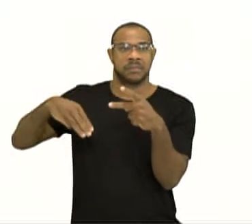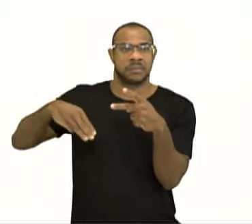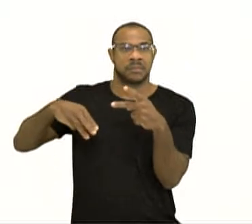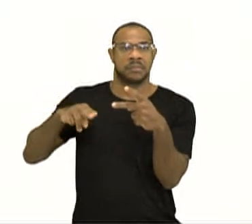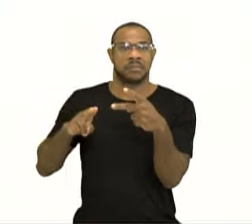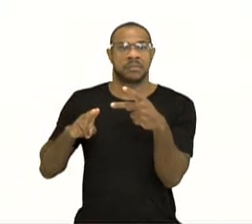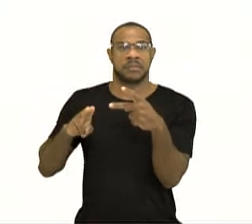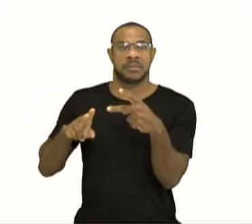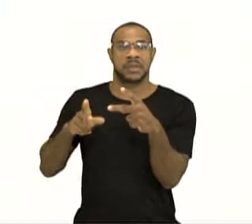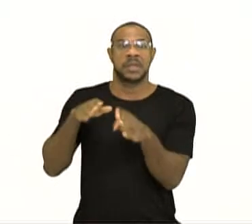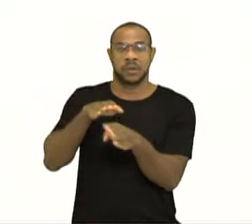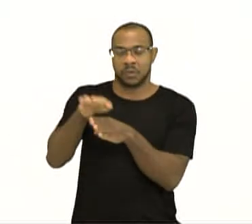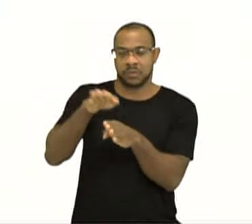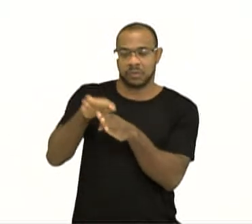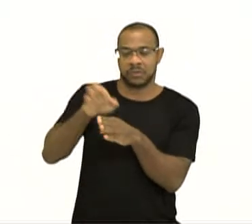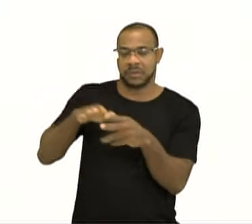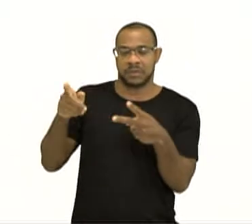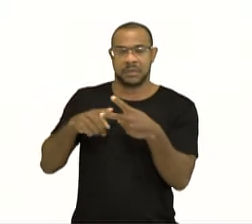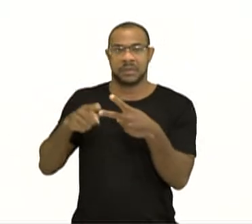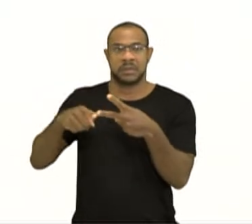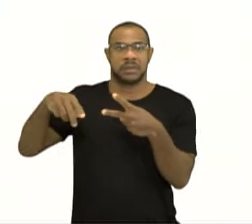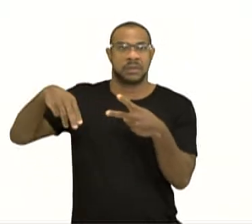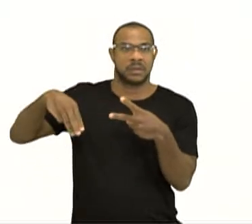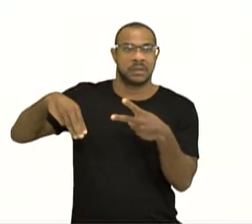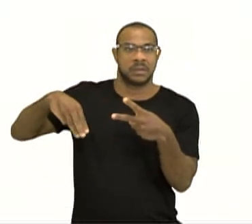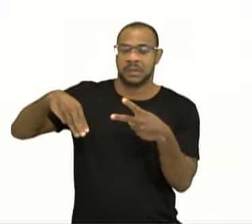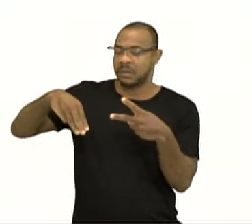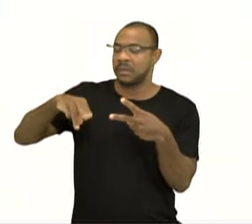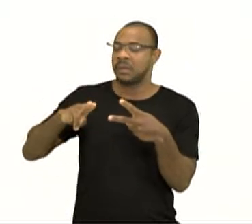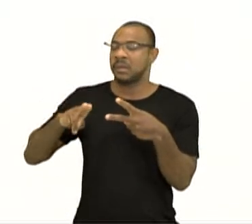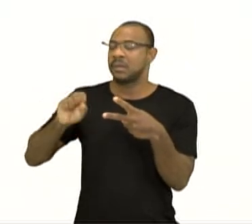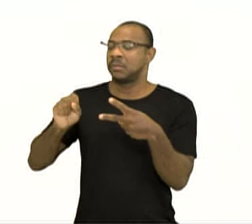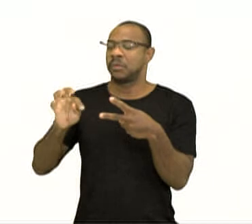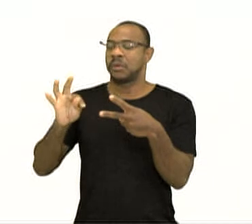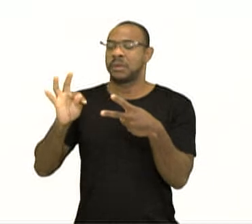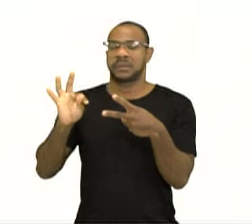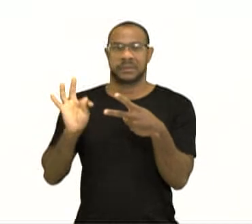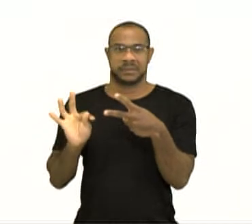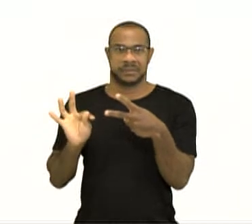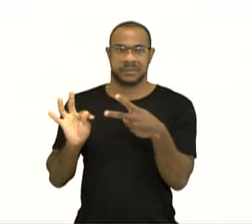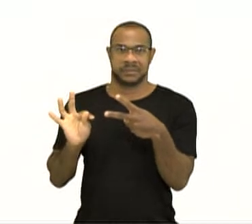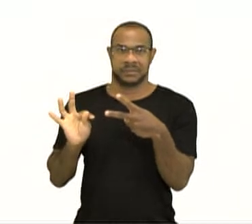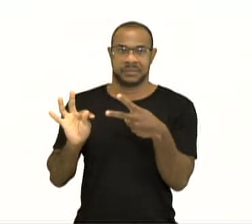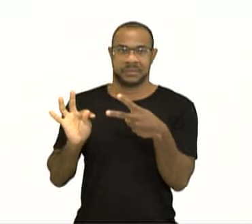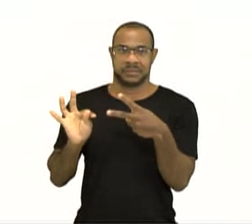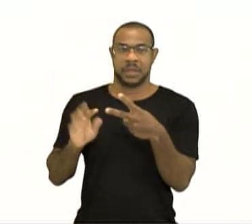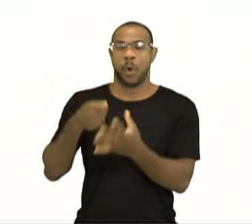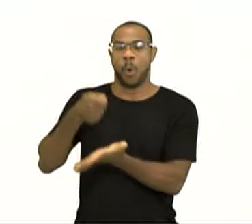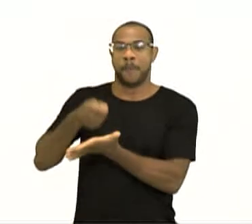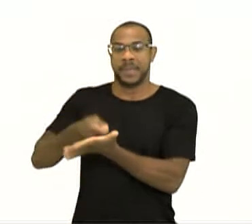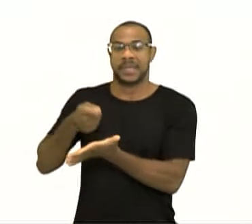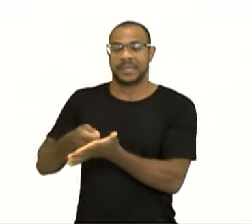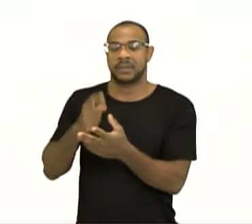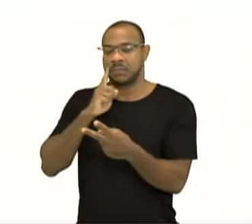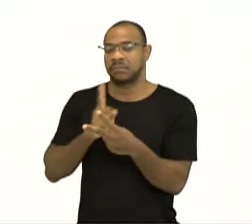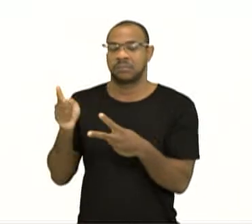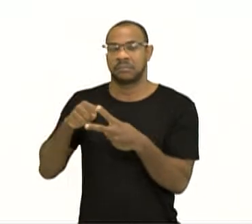deve, que ele é utilizado para obrigação, tá? Junto vieram o verbo